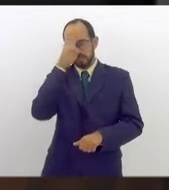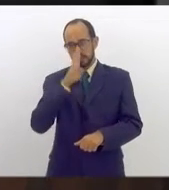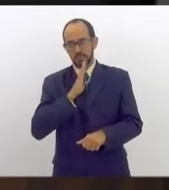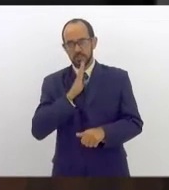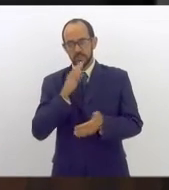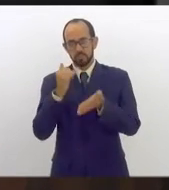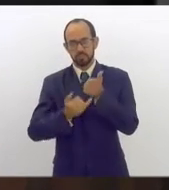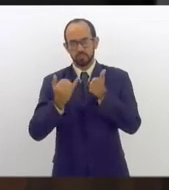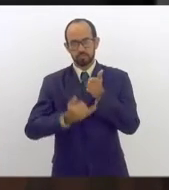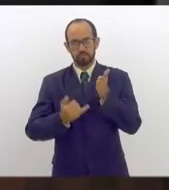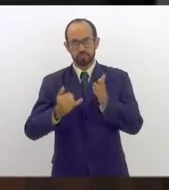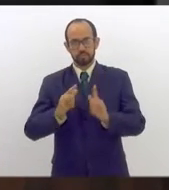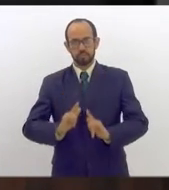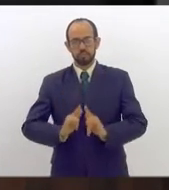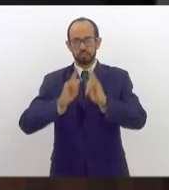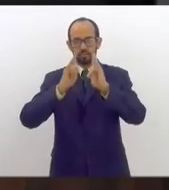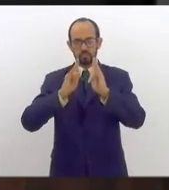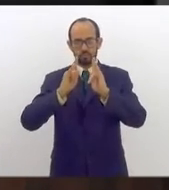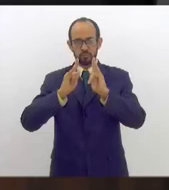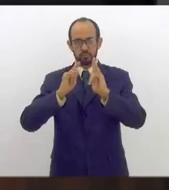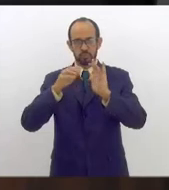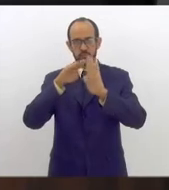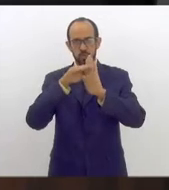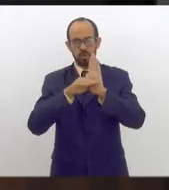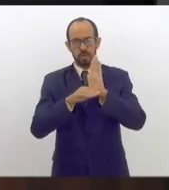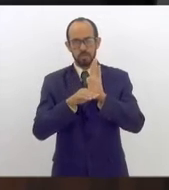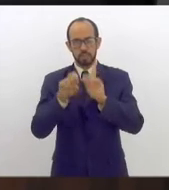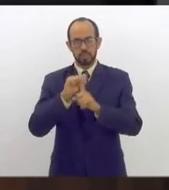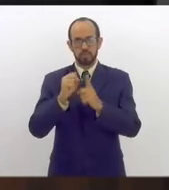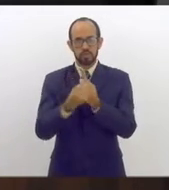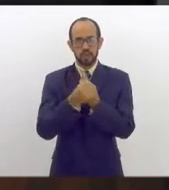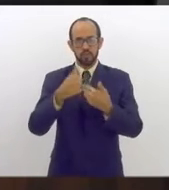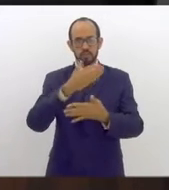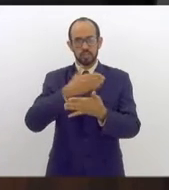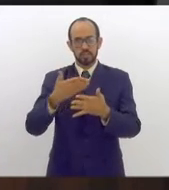nos imóveis de programas sociais financiados pela